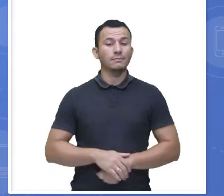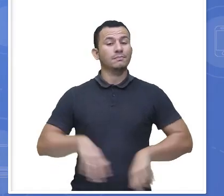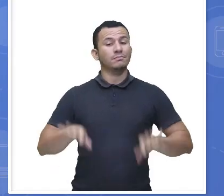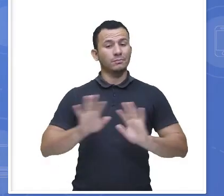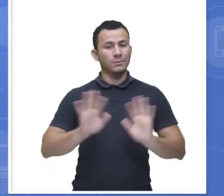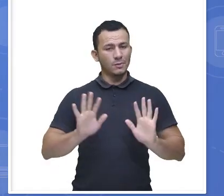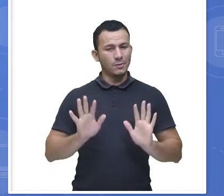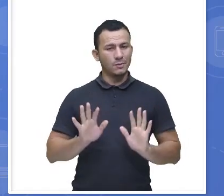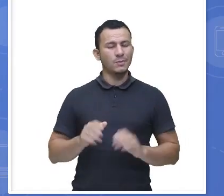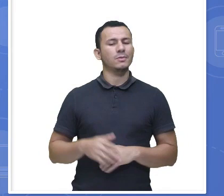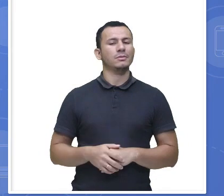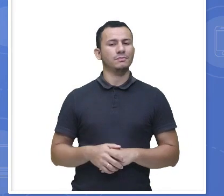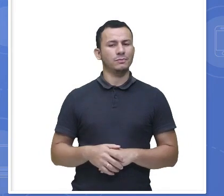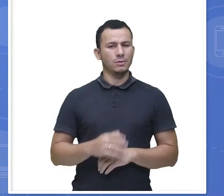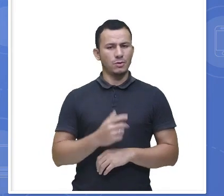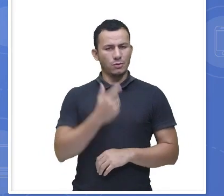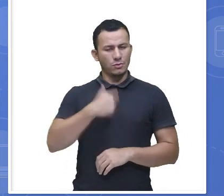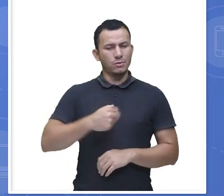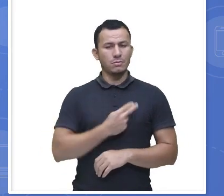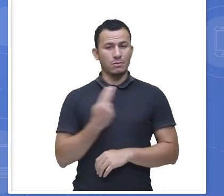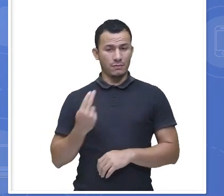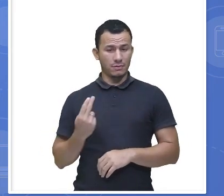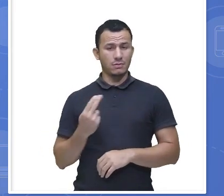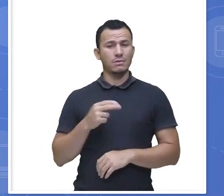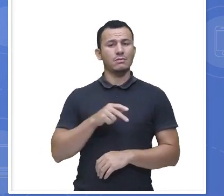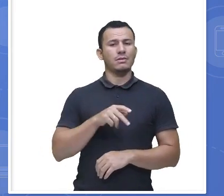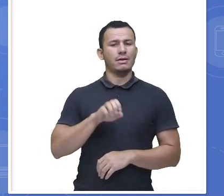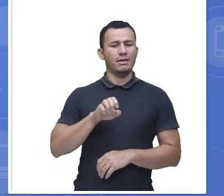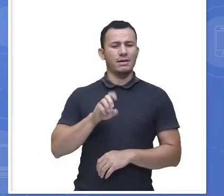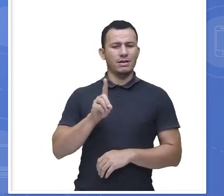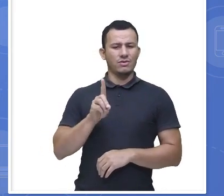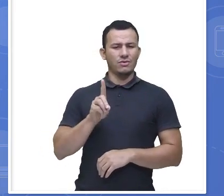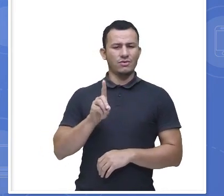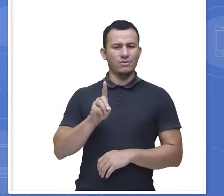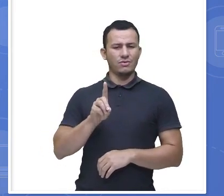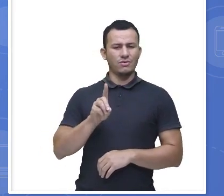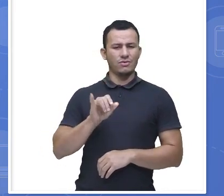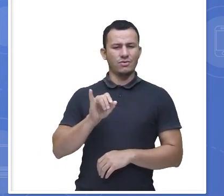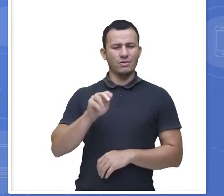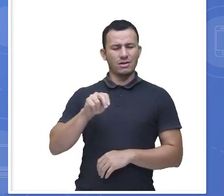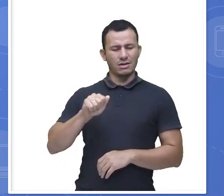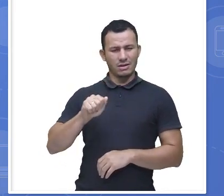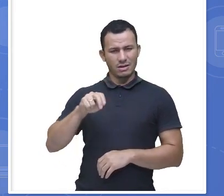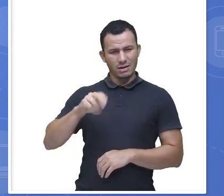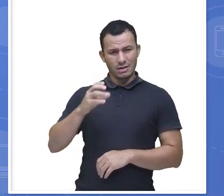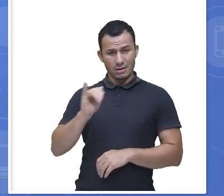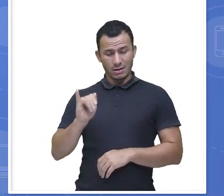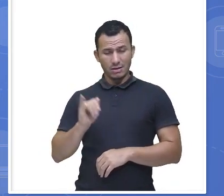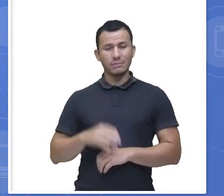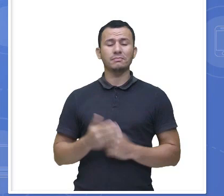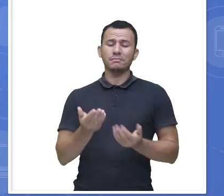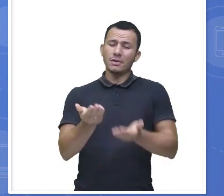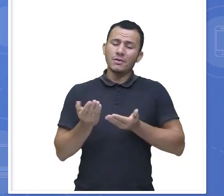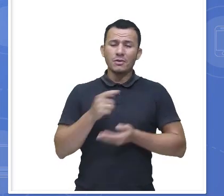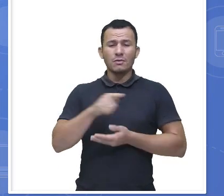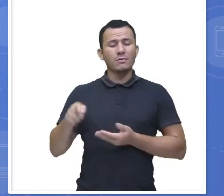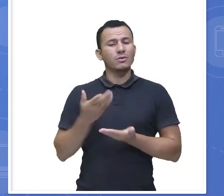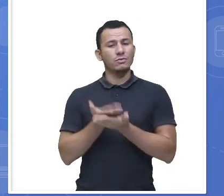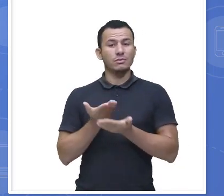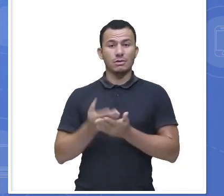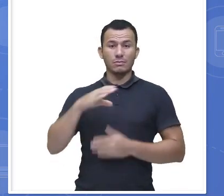Olá, eu sou a professora Dinanci. Sejam bem-vindos à nossa aula de língua portuguesa. Hoje nós vamos tratar da